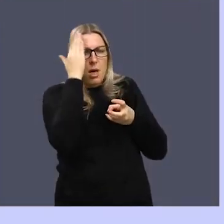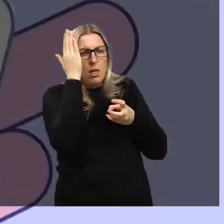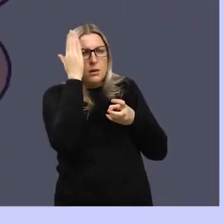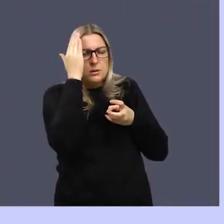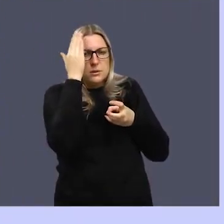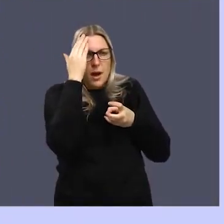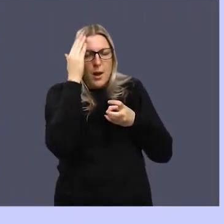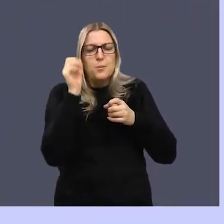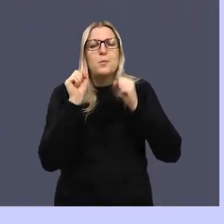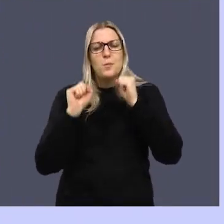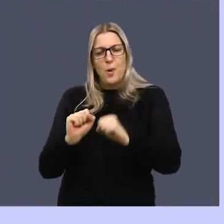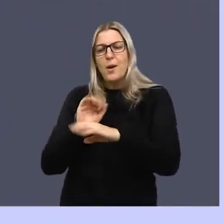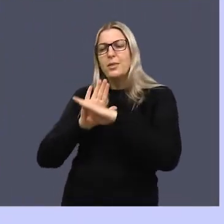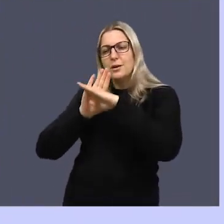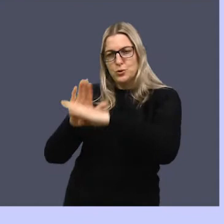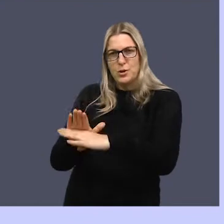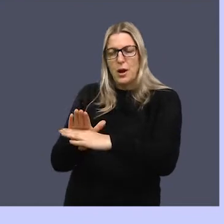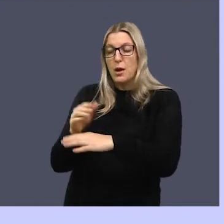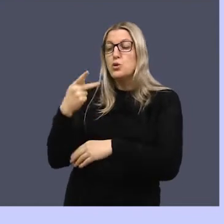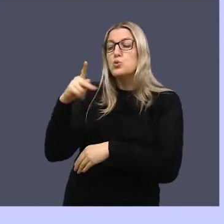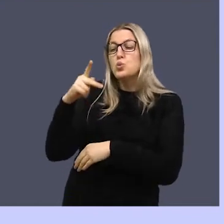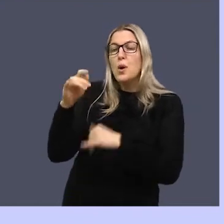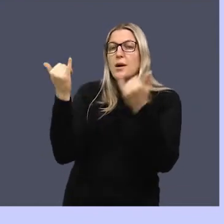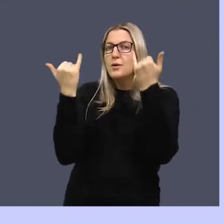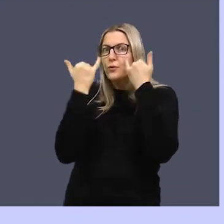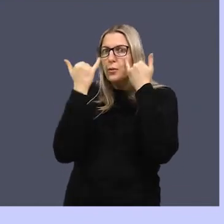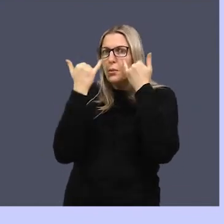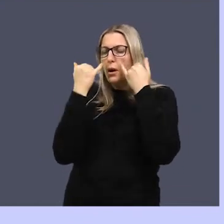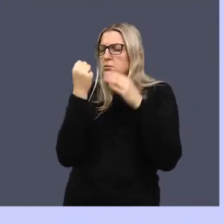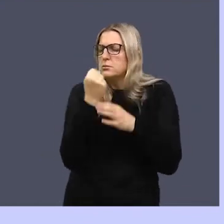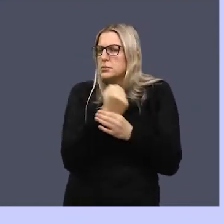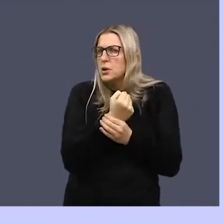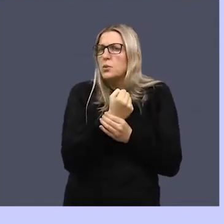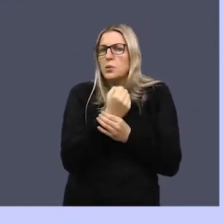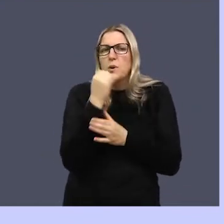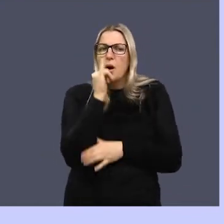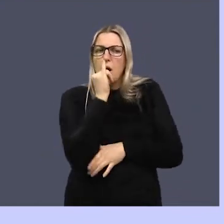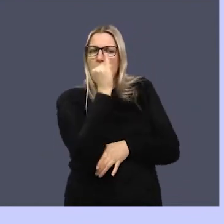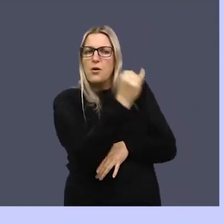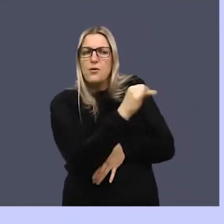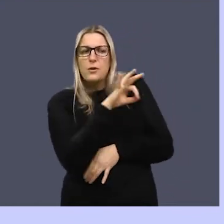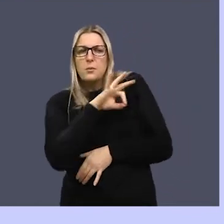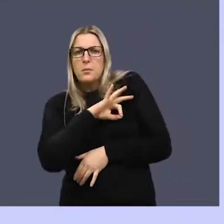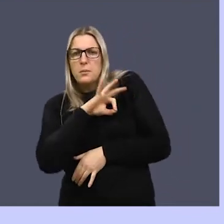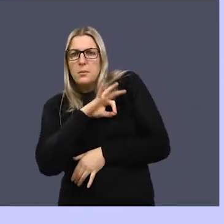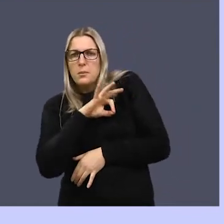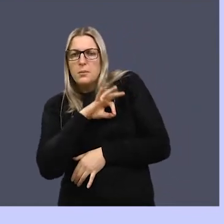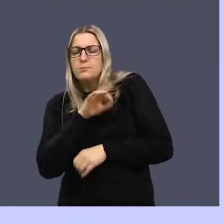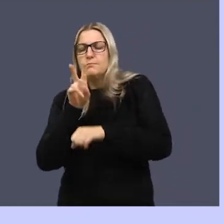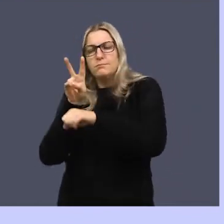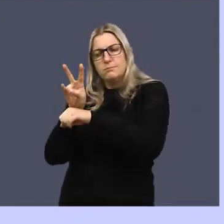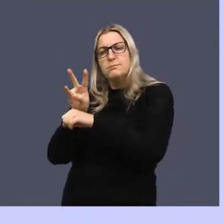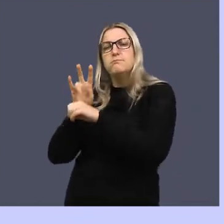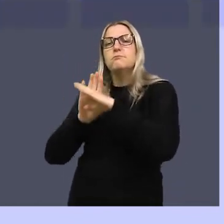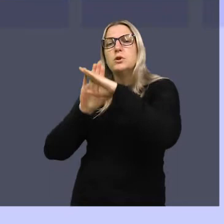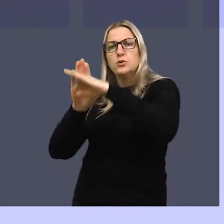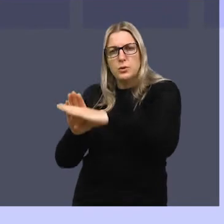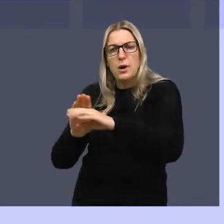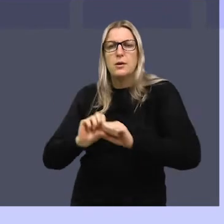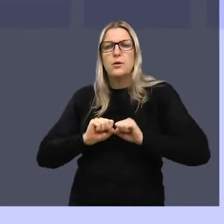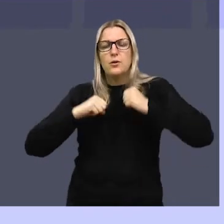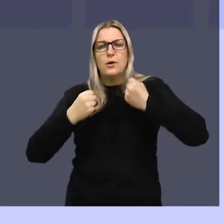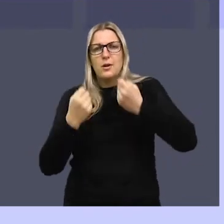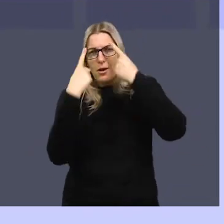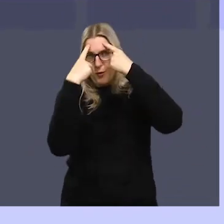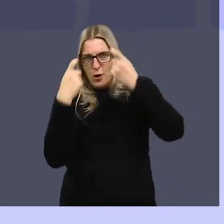você. Seus dados e identidade estarão seguros e um canal qualificado será acionado para sua proteção. Para